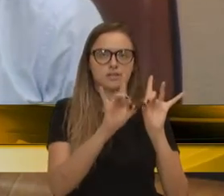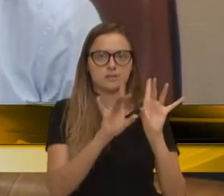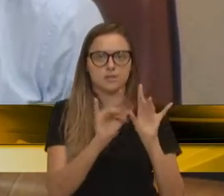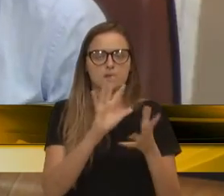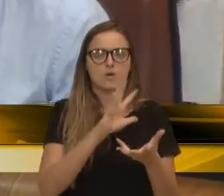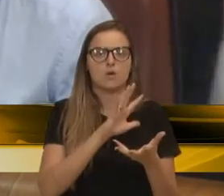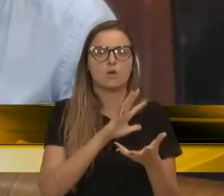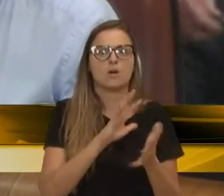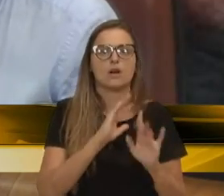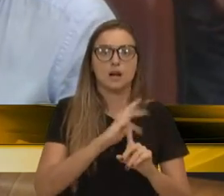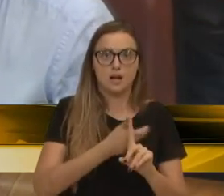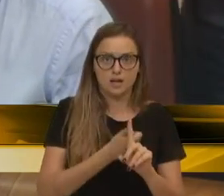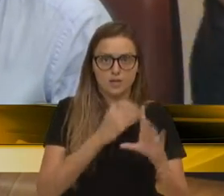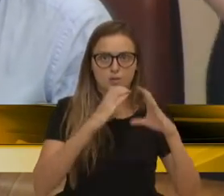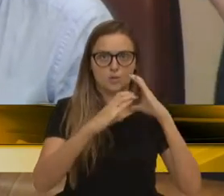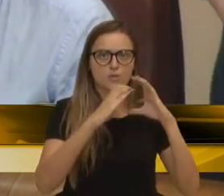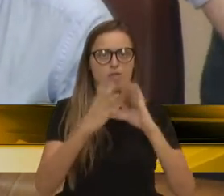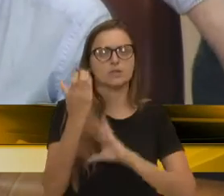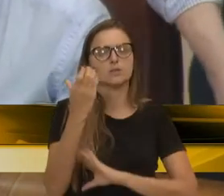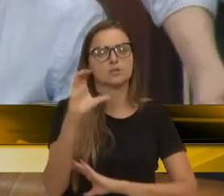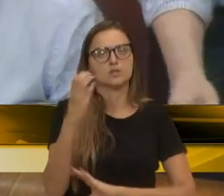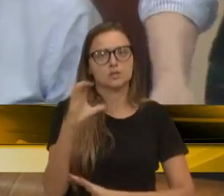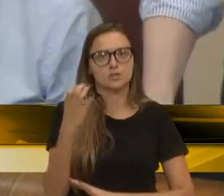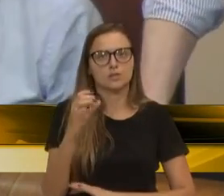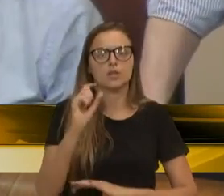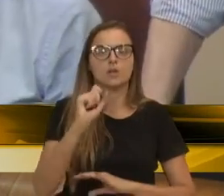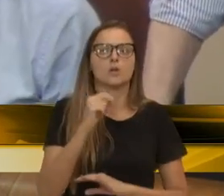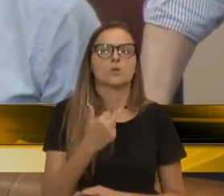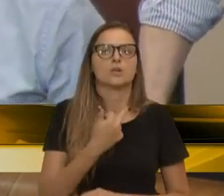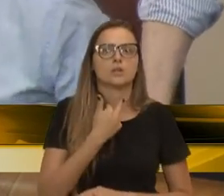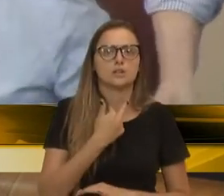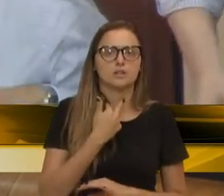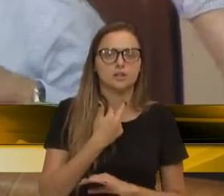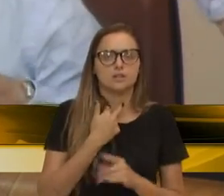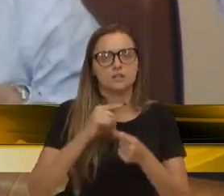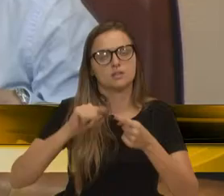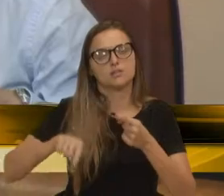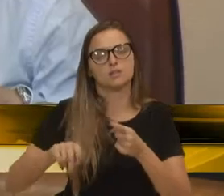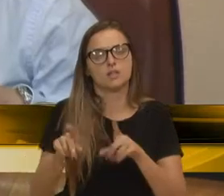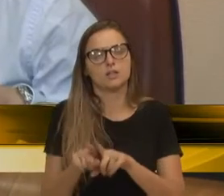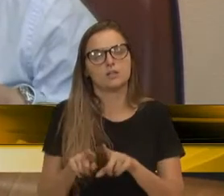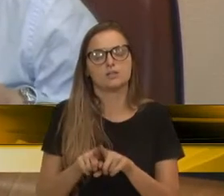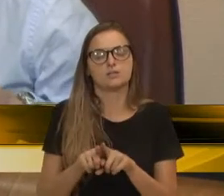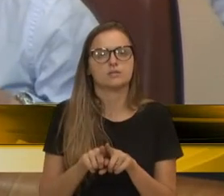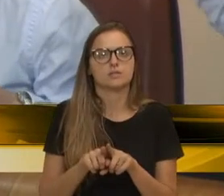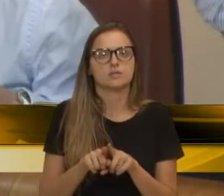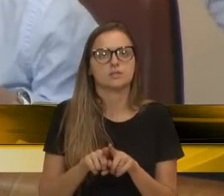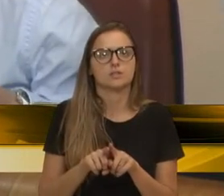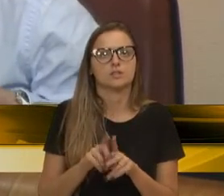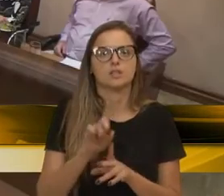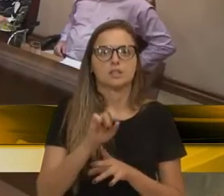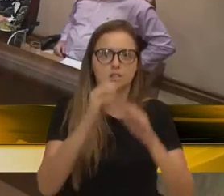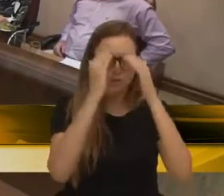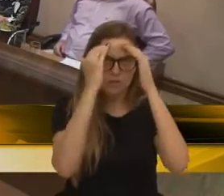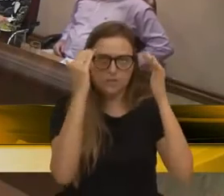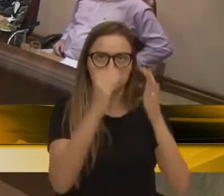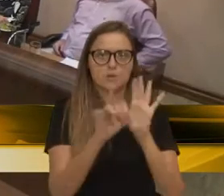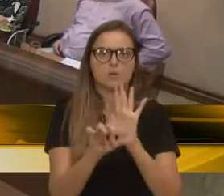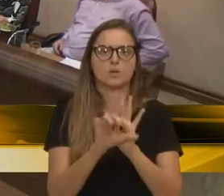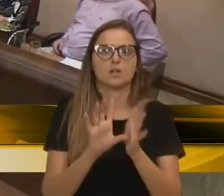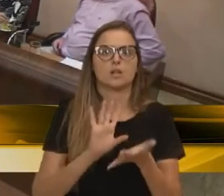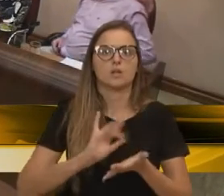e de comunicação independentemente de censura ou licença novamente ofendeu a lei orgânica do município